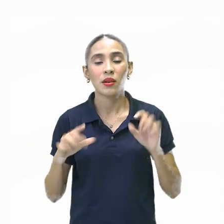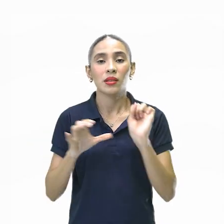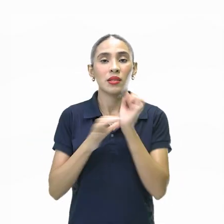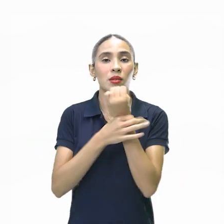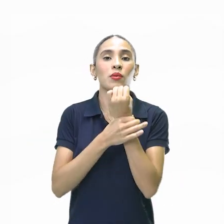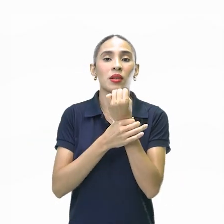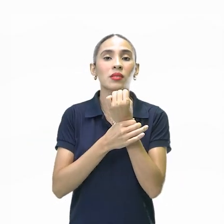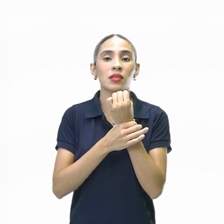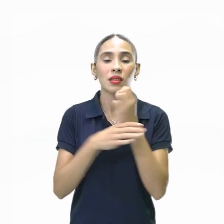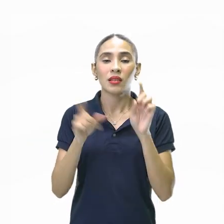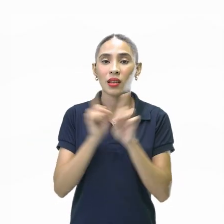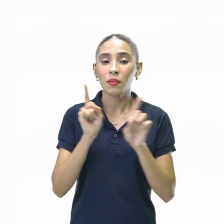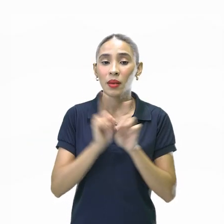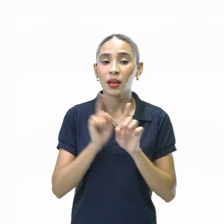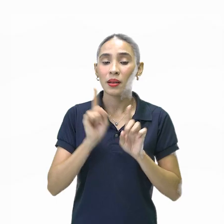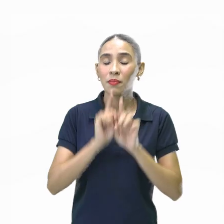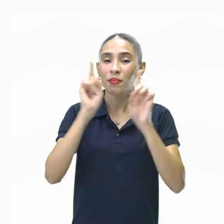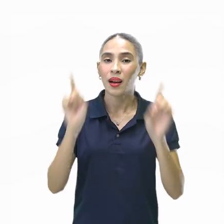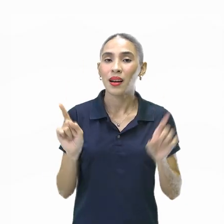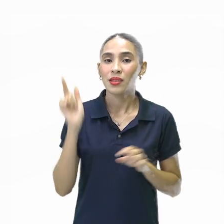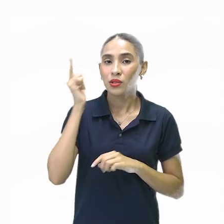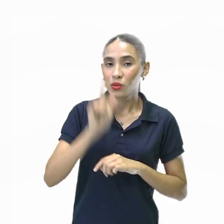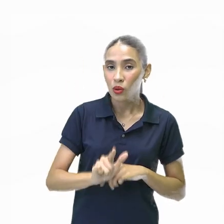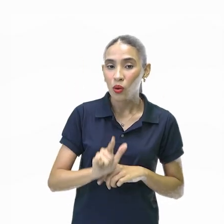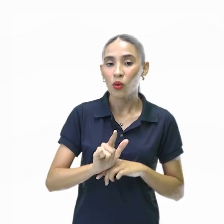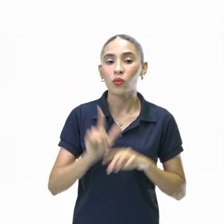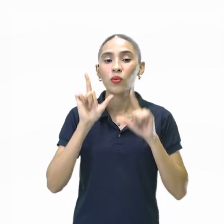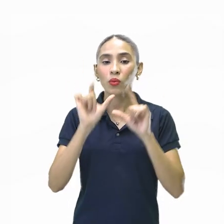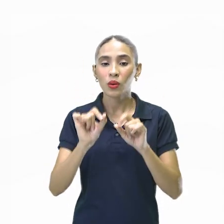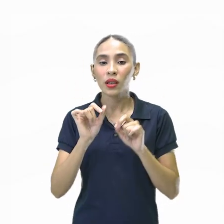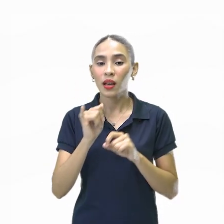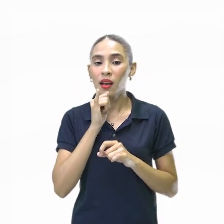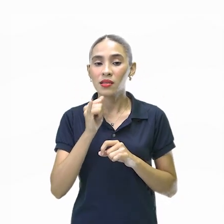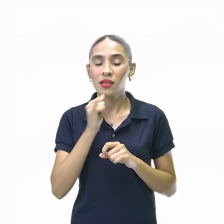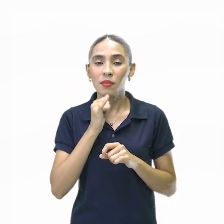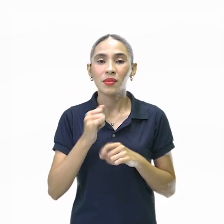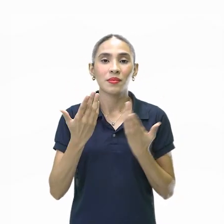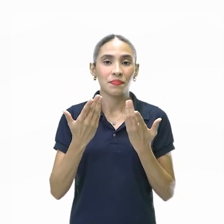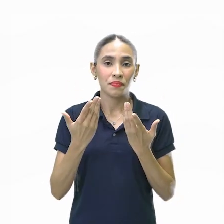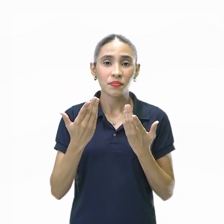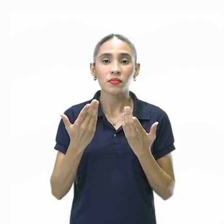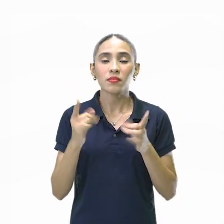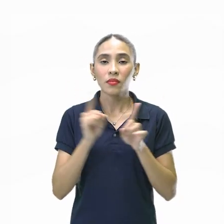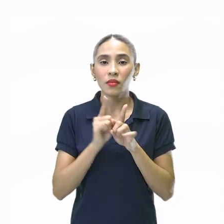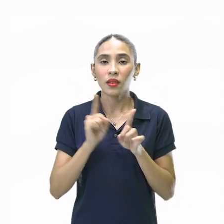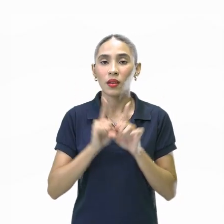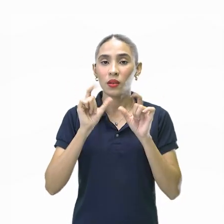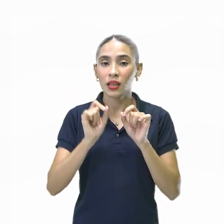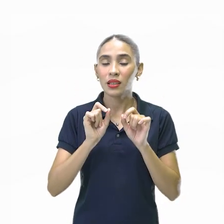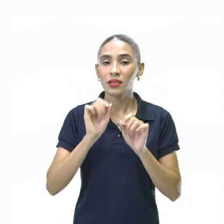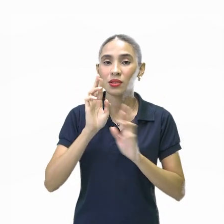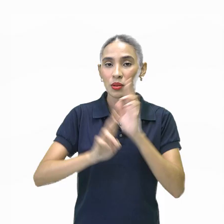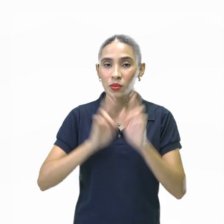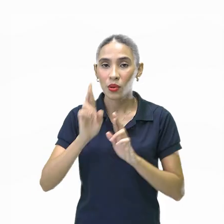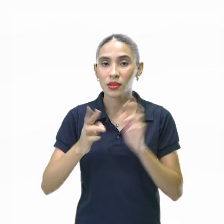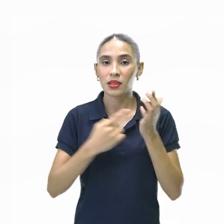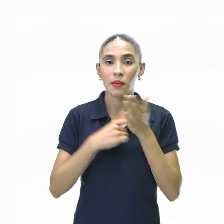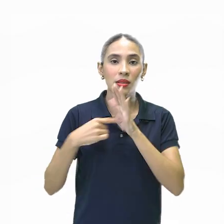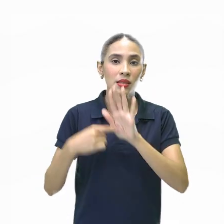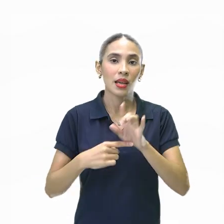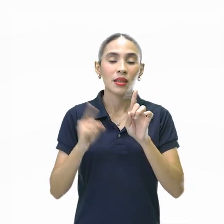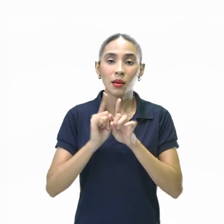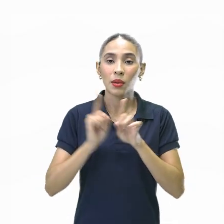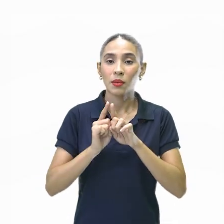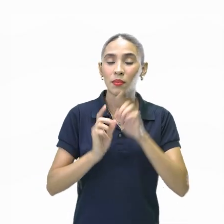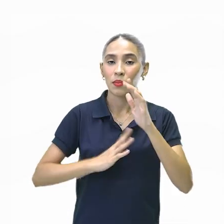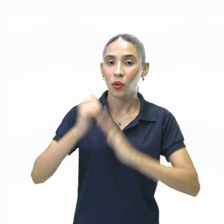público, mais uma vez colocando em xeque aí essa questão dos resultados apresentados, né, pelos